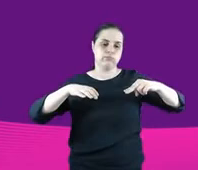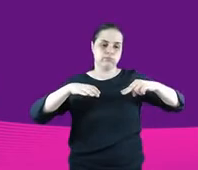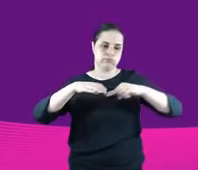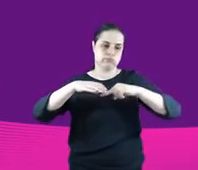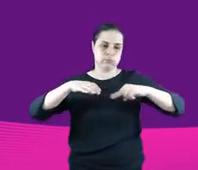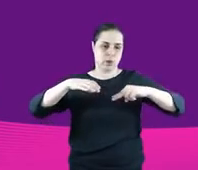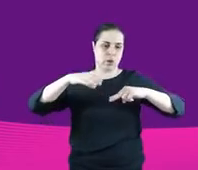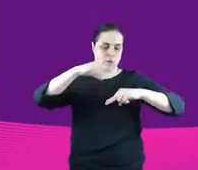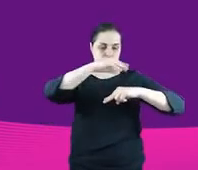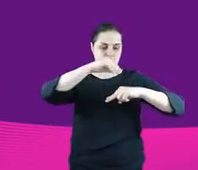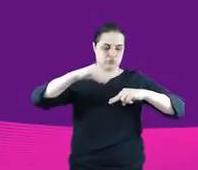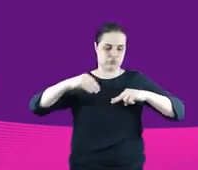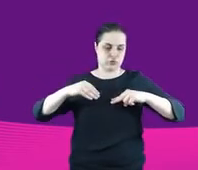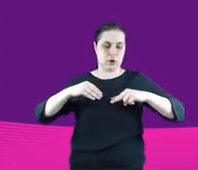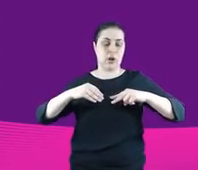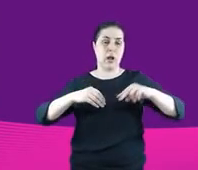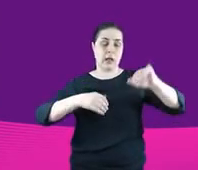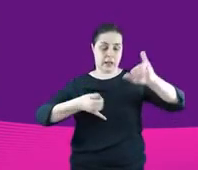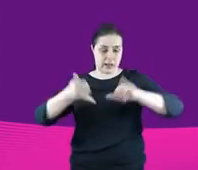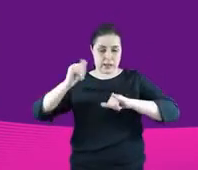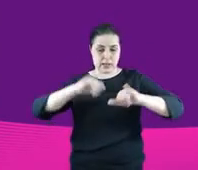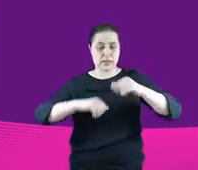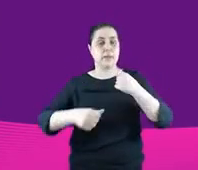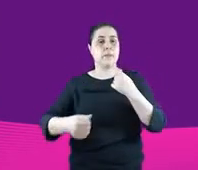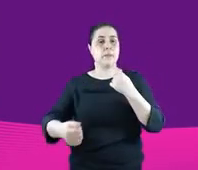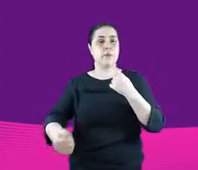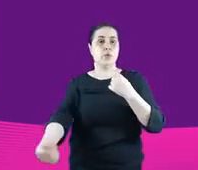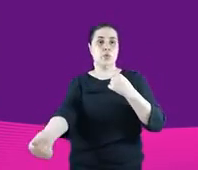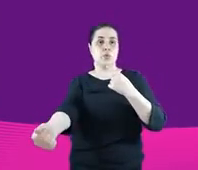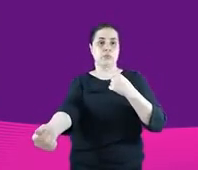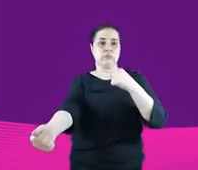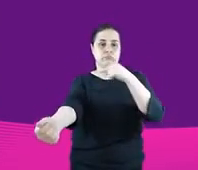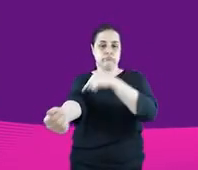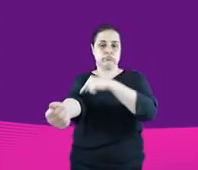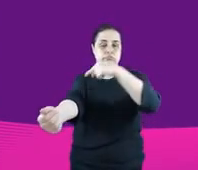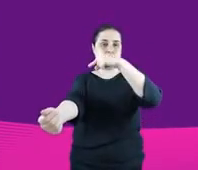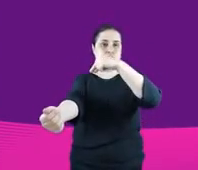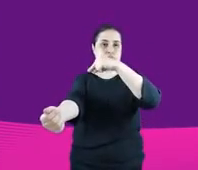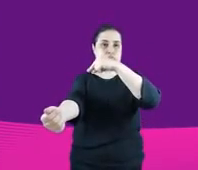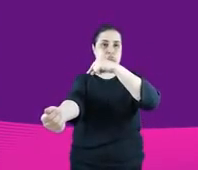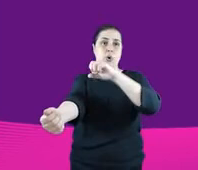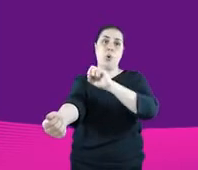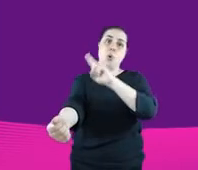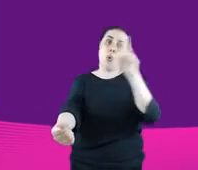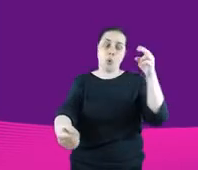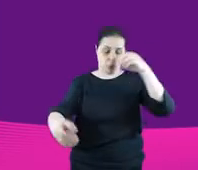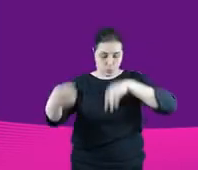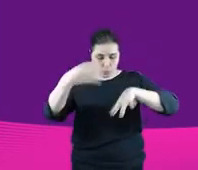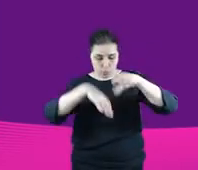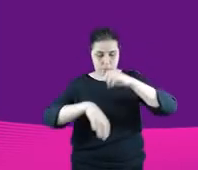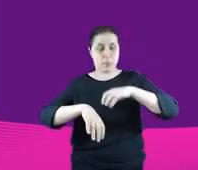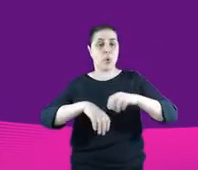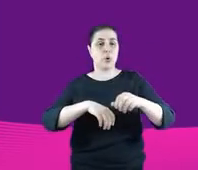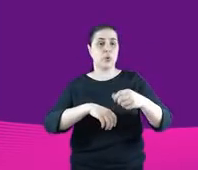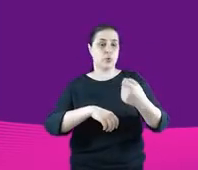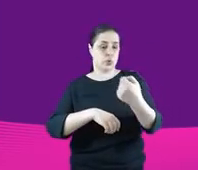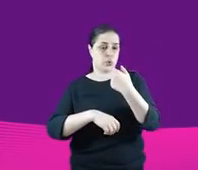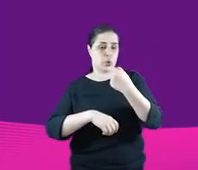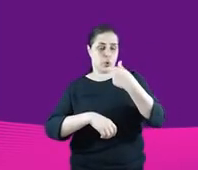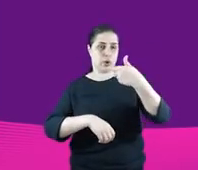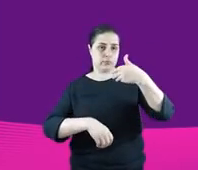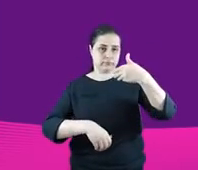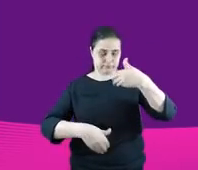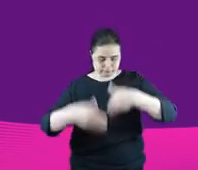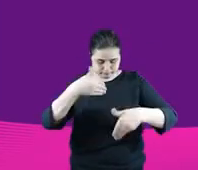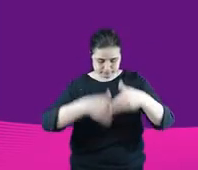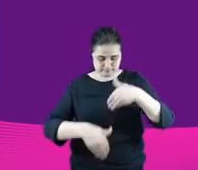hormonioterapia. Tá? Então, as sequelas da cirurgia, depois Mônica pode comentar melhor, mas são sequelas,